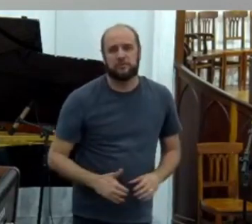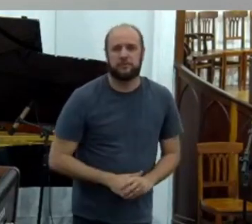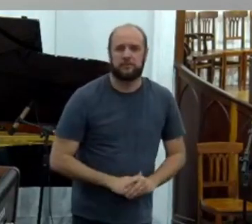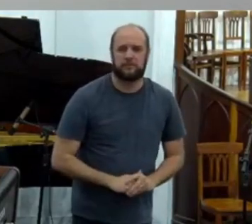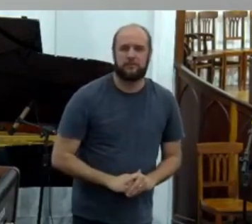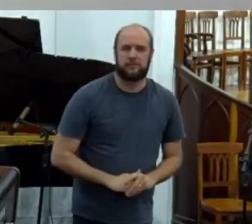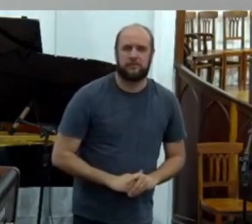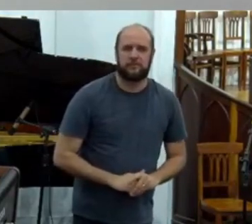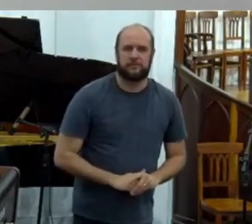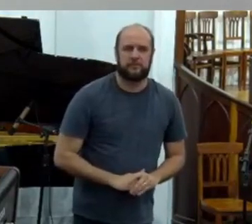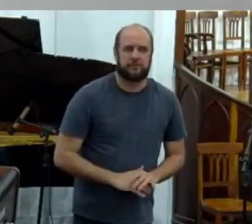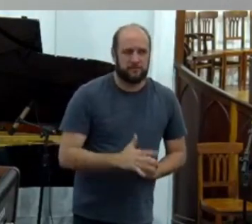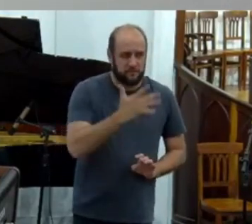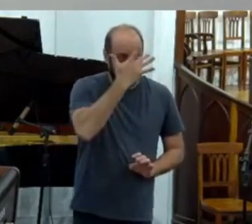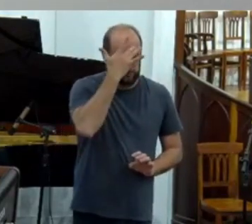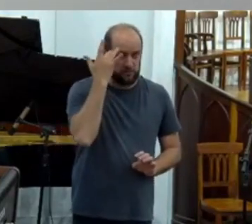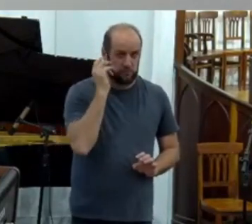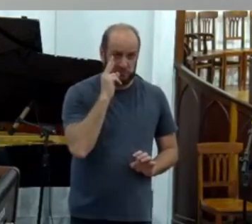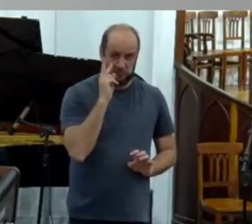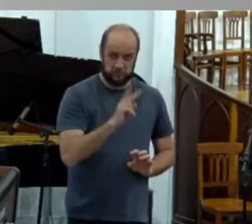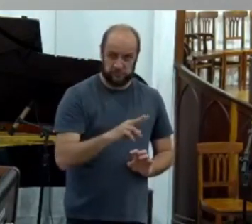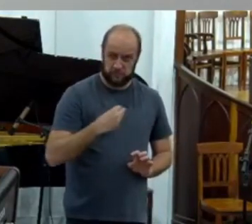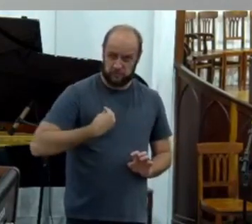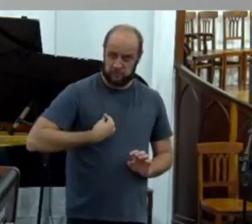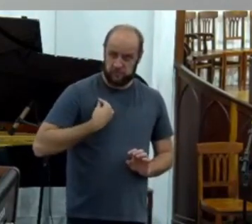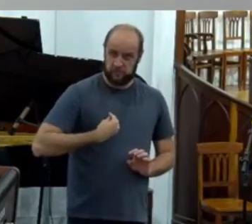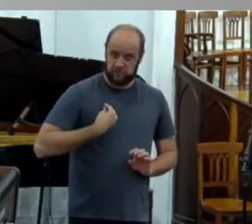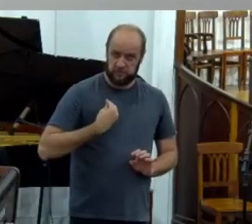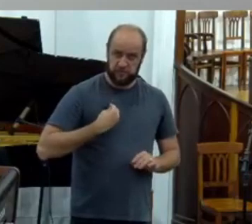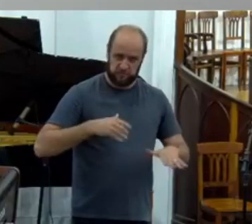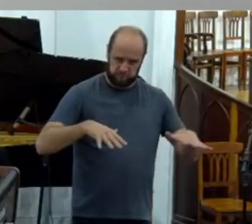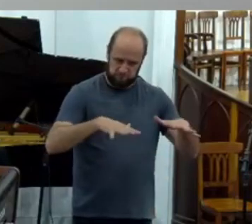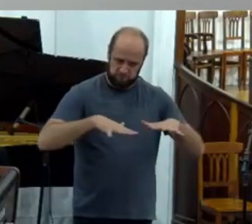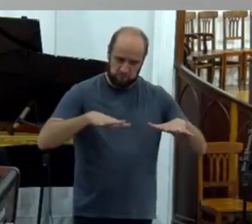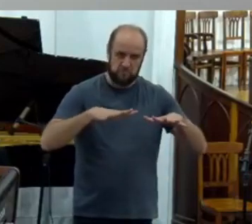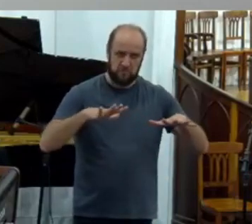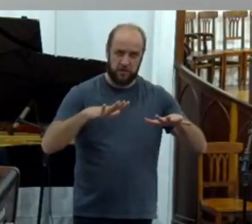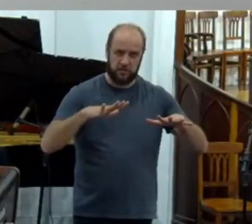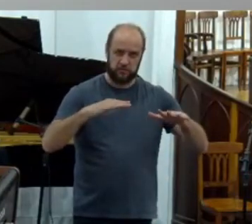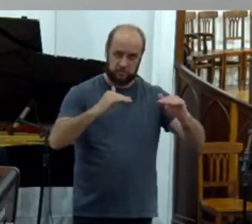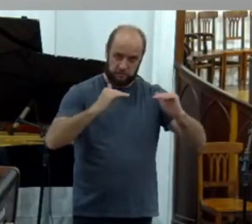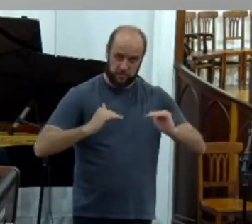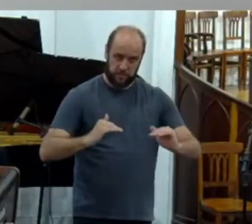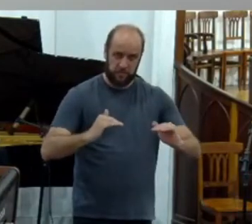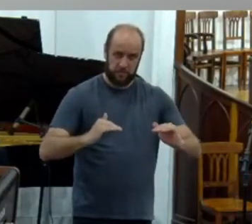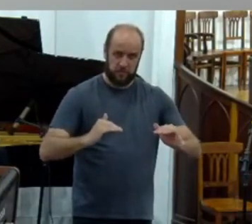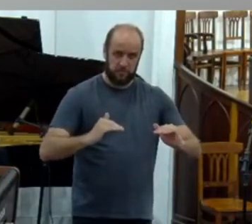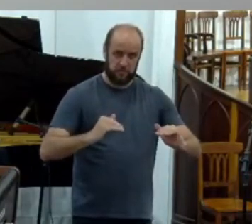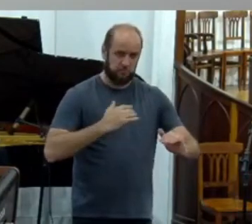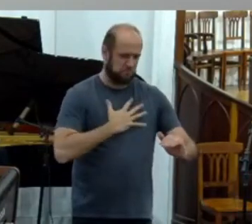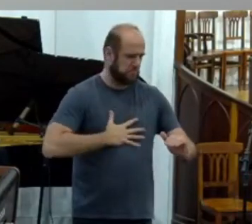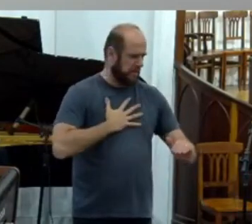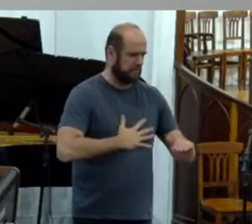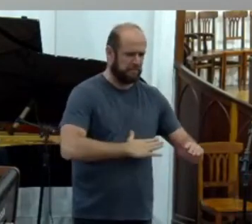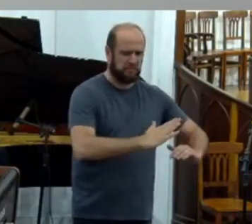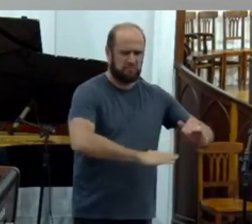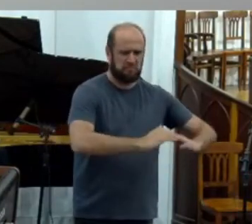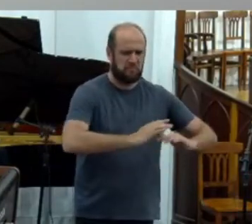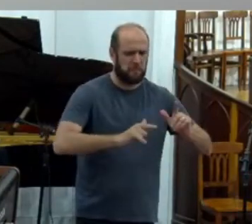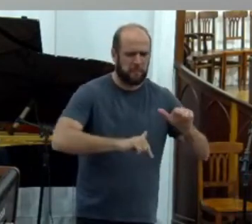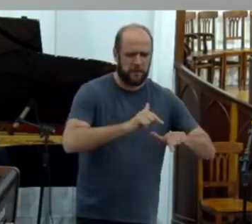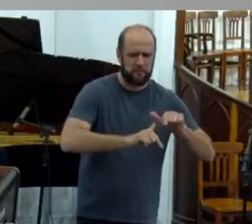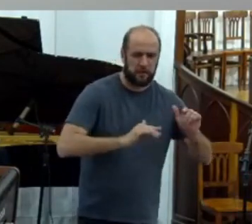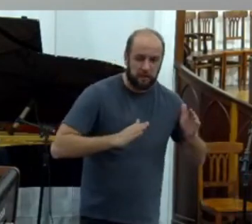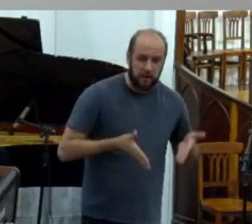que olharam para a vida de sobre o sol podem enxergar prazer nas obras de suas mãos